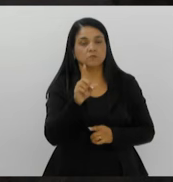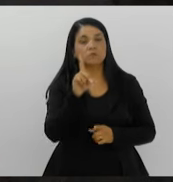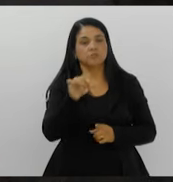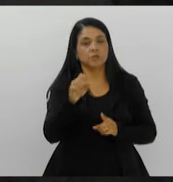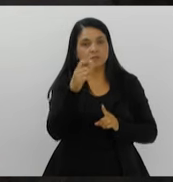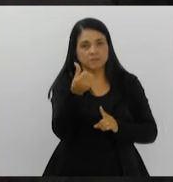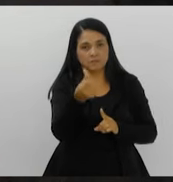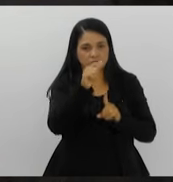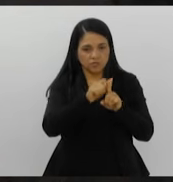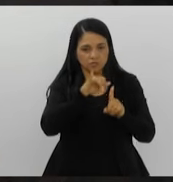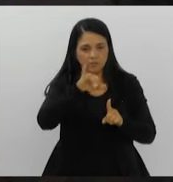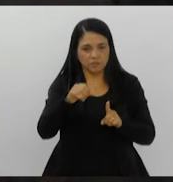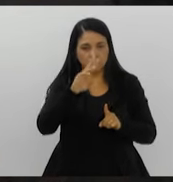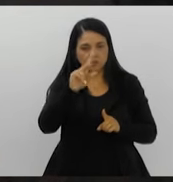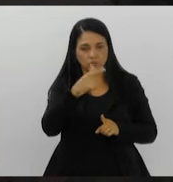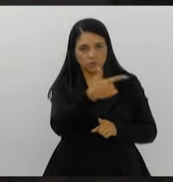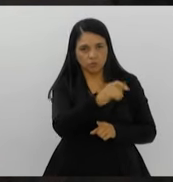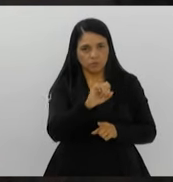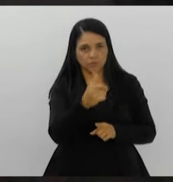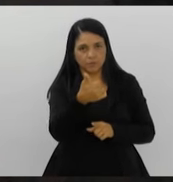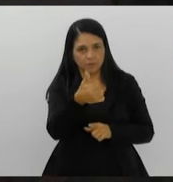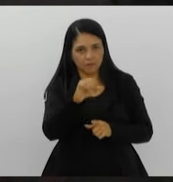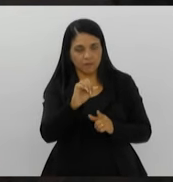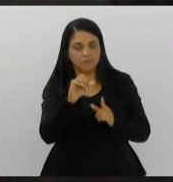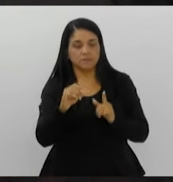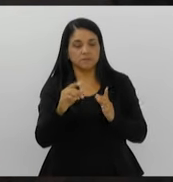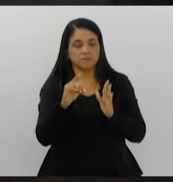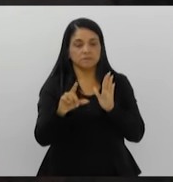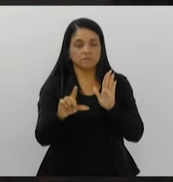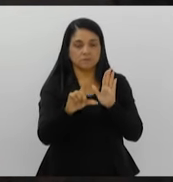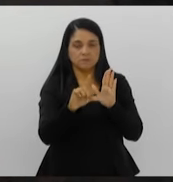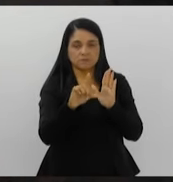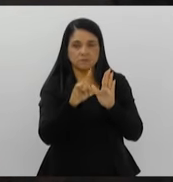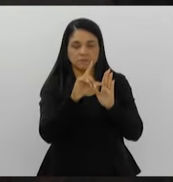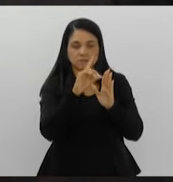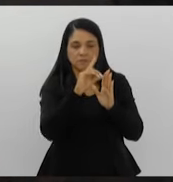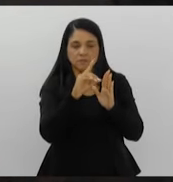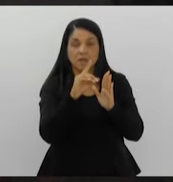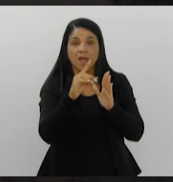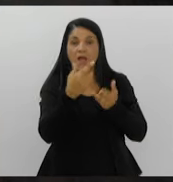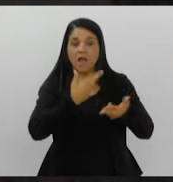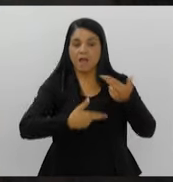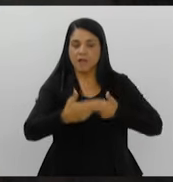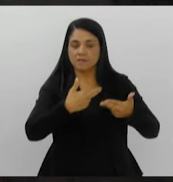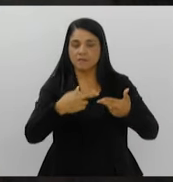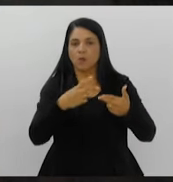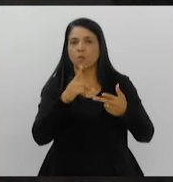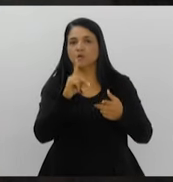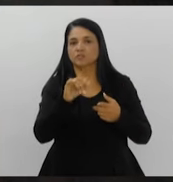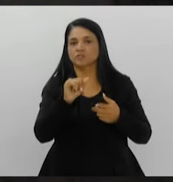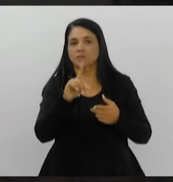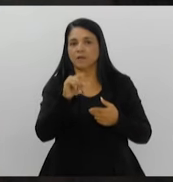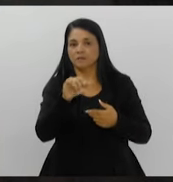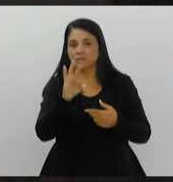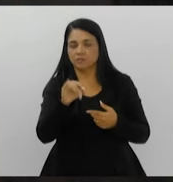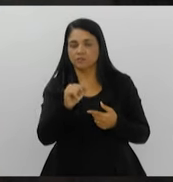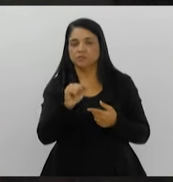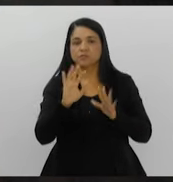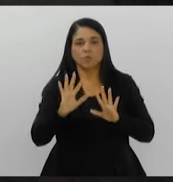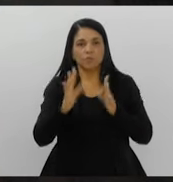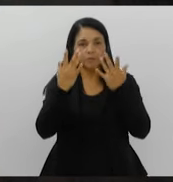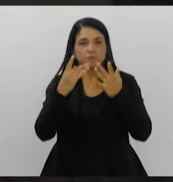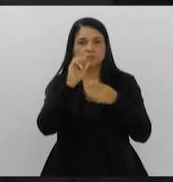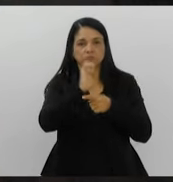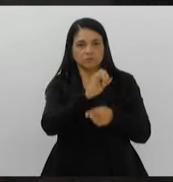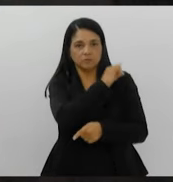6 de janeiro de 2010, que consolida a legislação relativa às datas comemorativas do Estado do Rio de Janeiro, para incluir